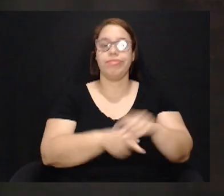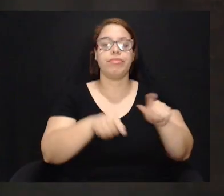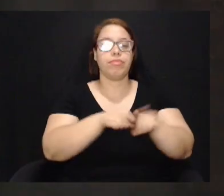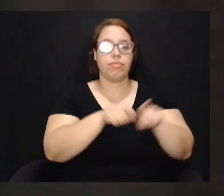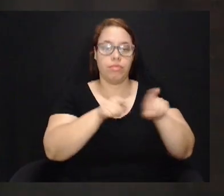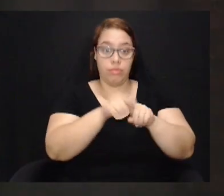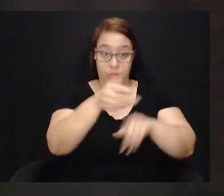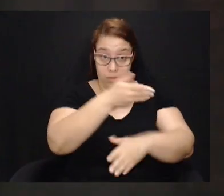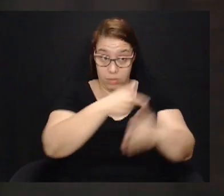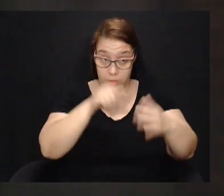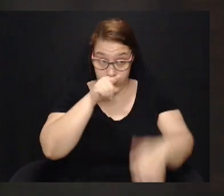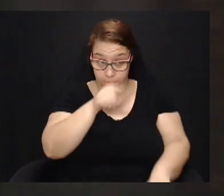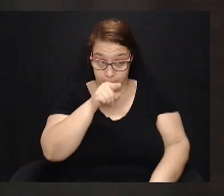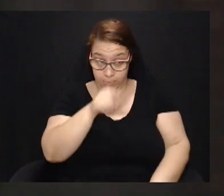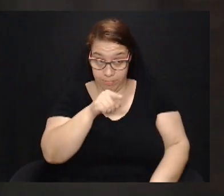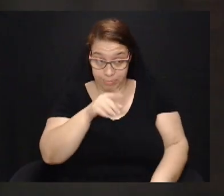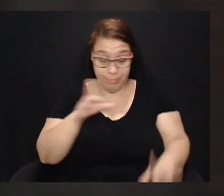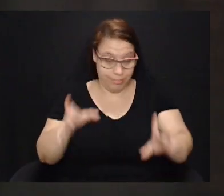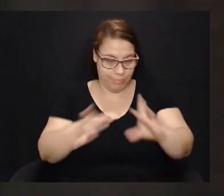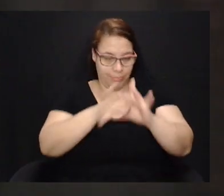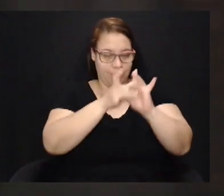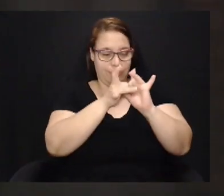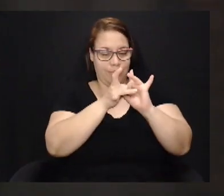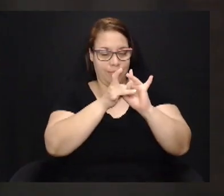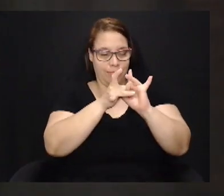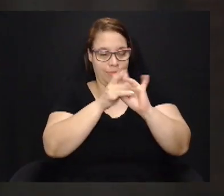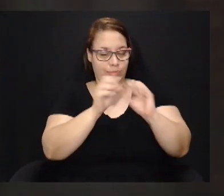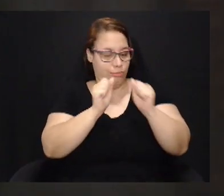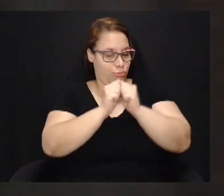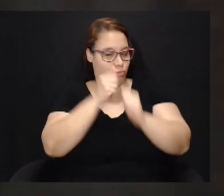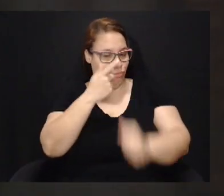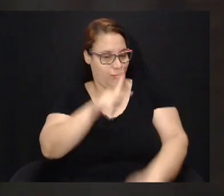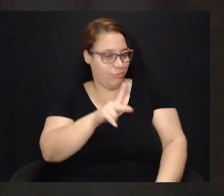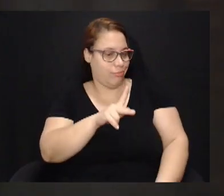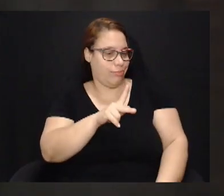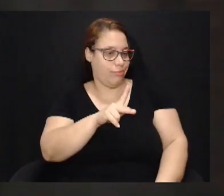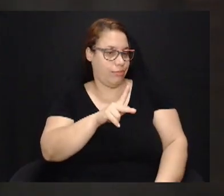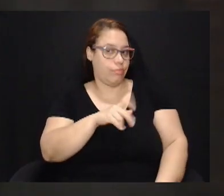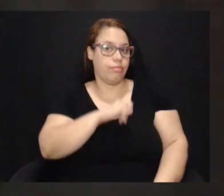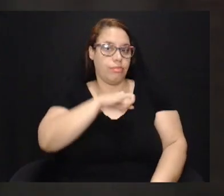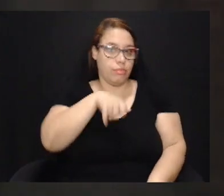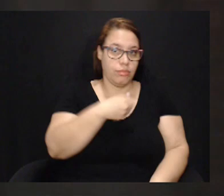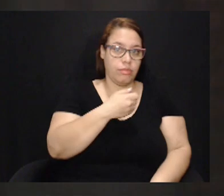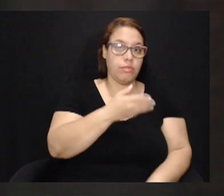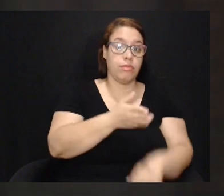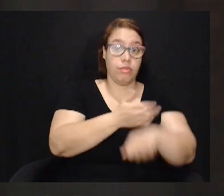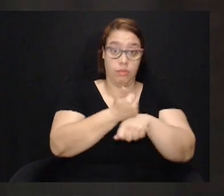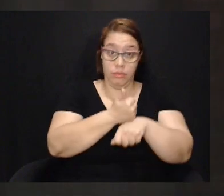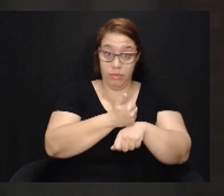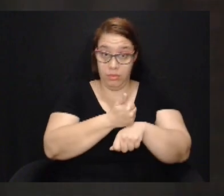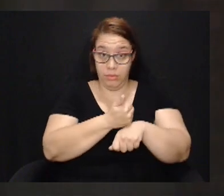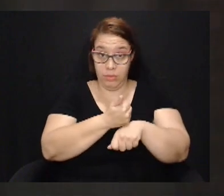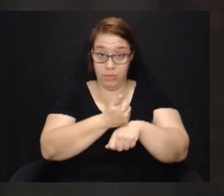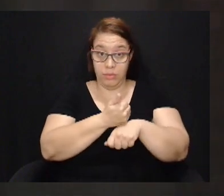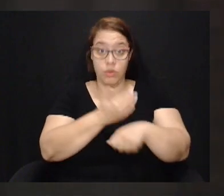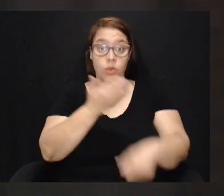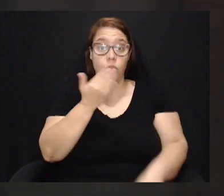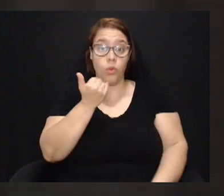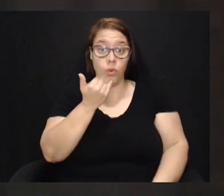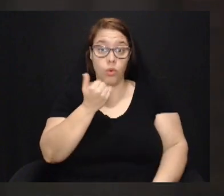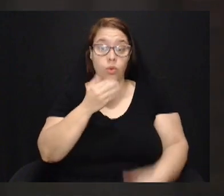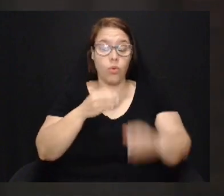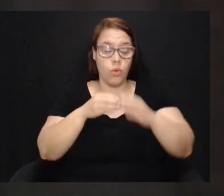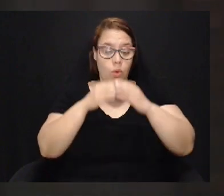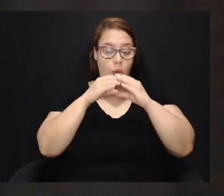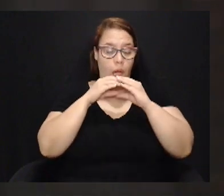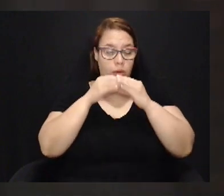estar conectado com você. Né? E coloca o gancho do que eu estava falando anteriormente. Ao invés de eu pedir uma comida, eu pedir um hambúrguer, vamos lá, comer